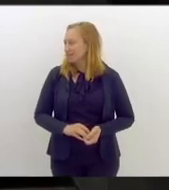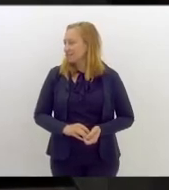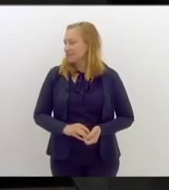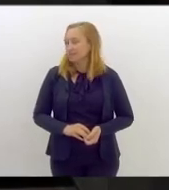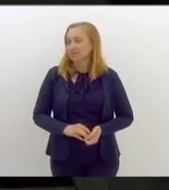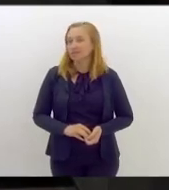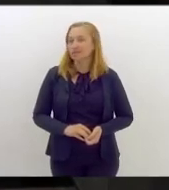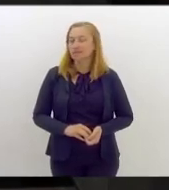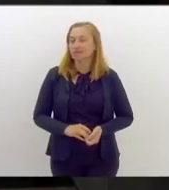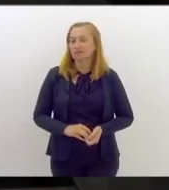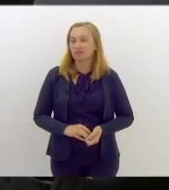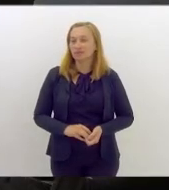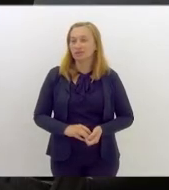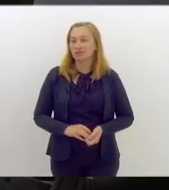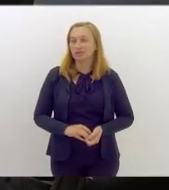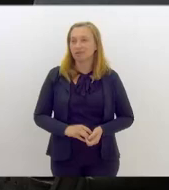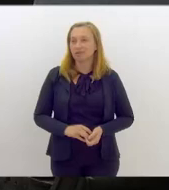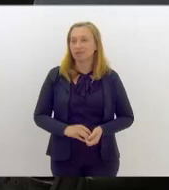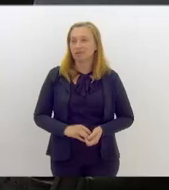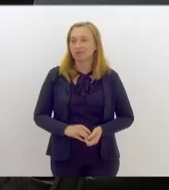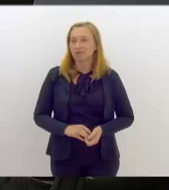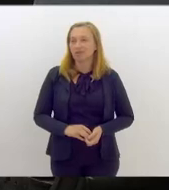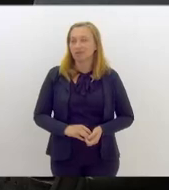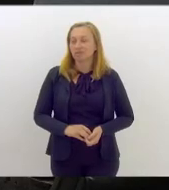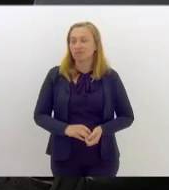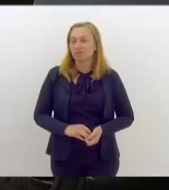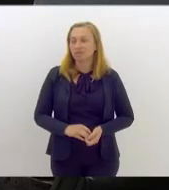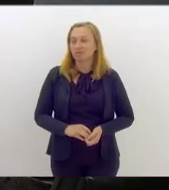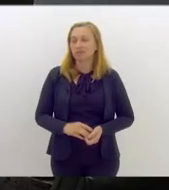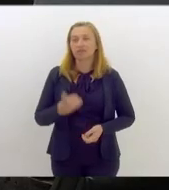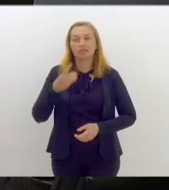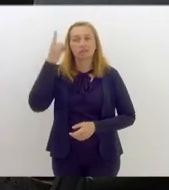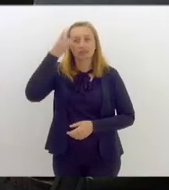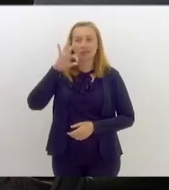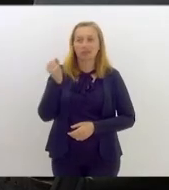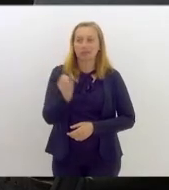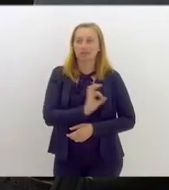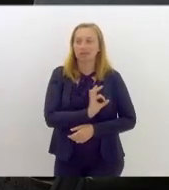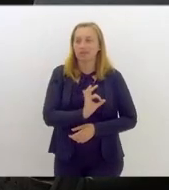mesma para a deputada Marta Rocha.